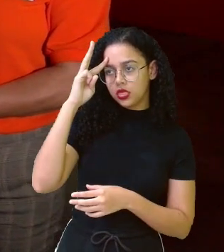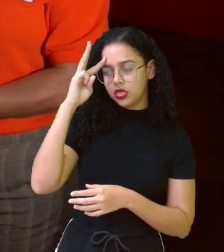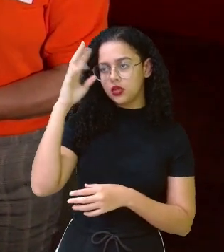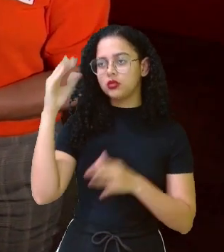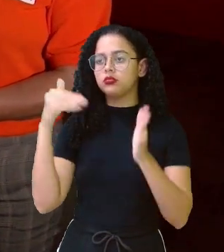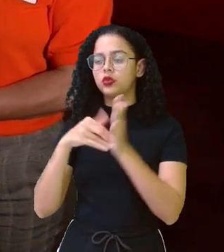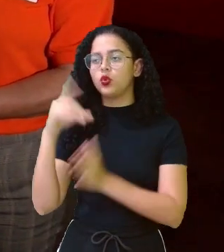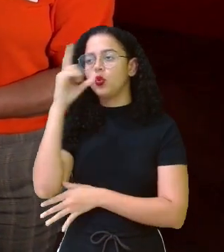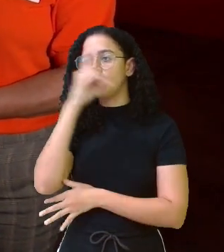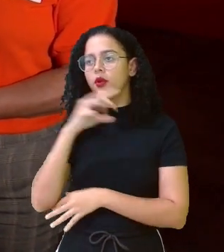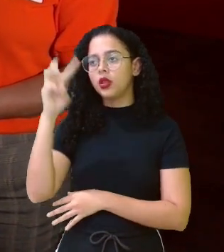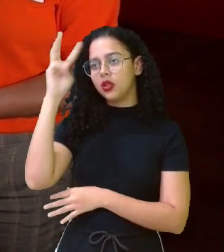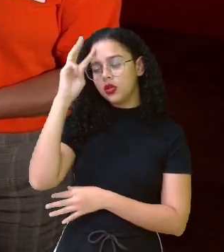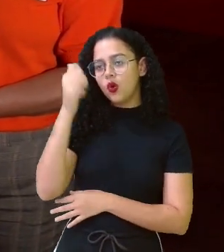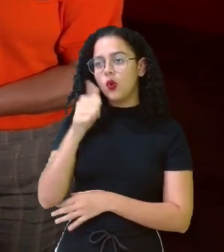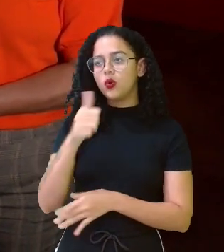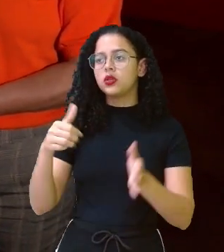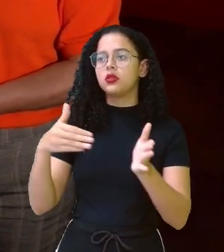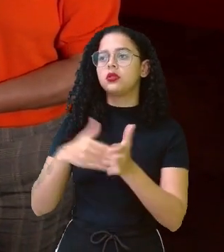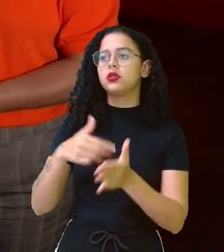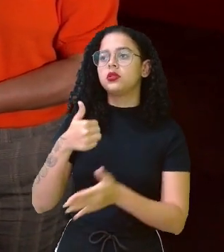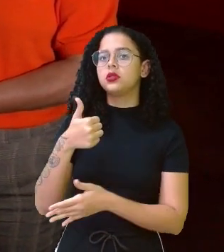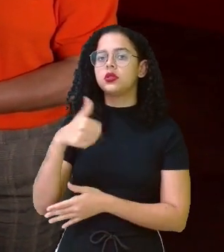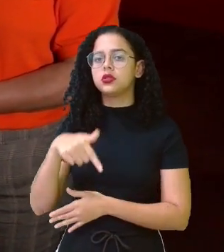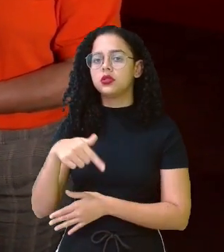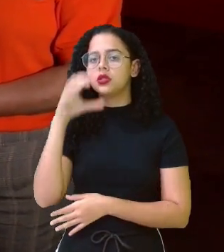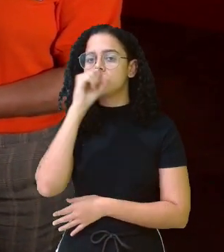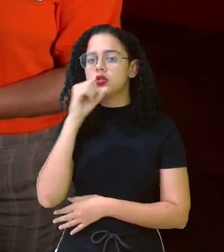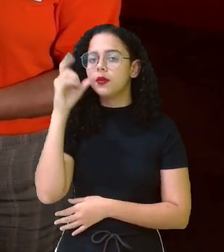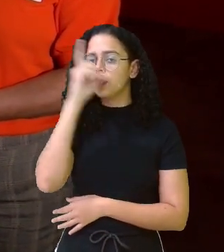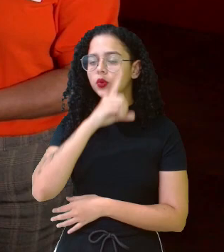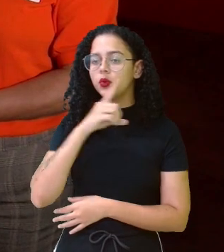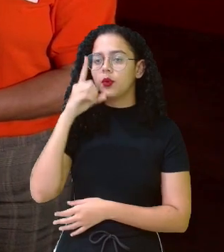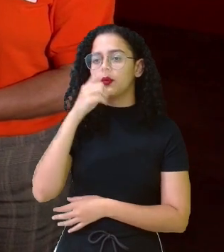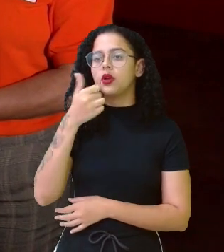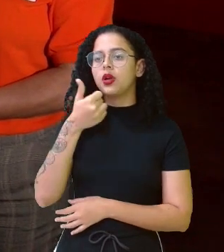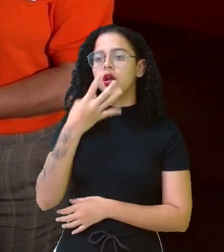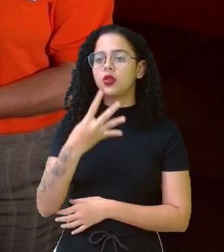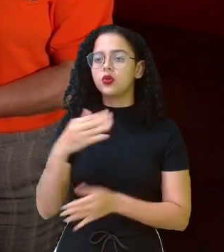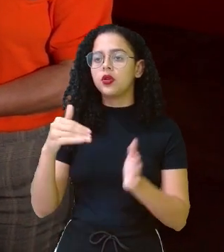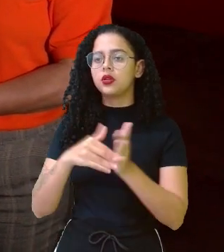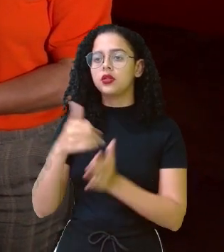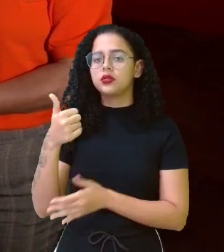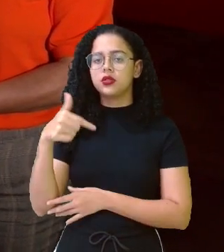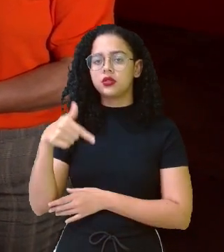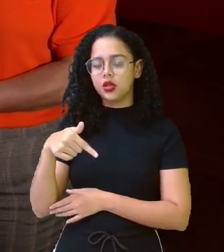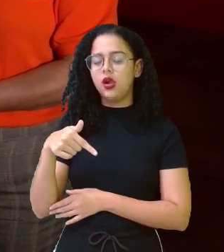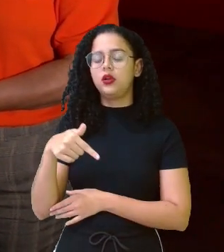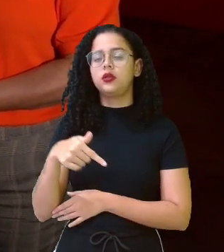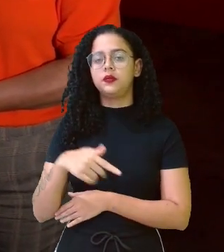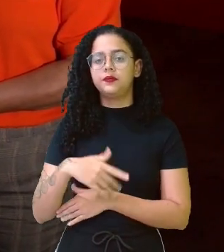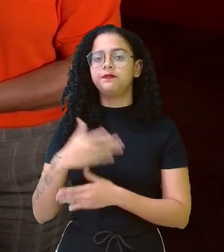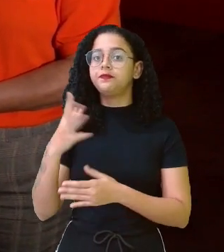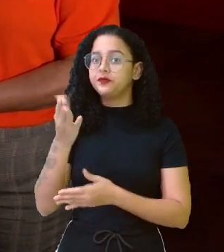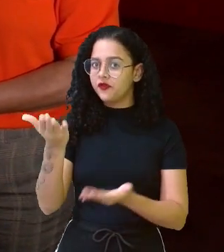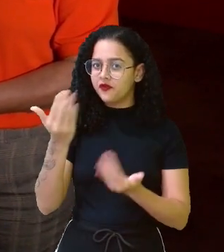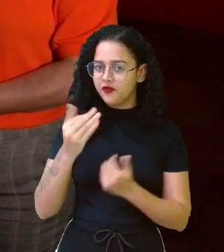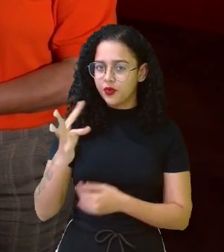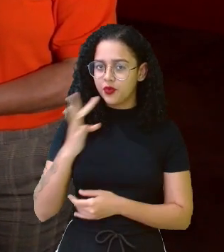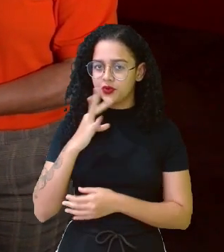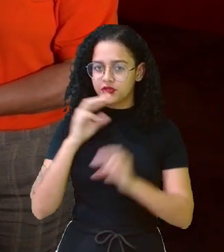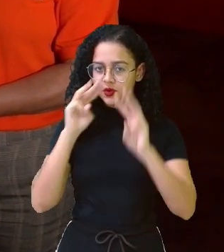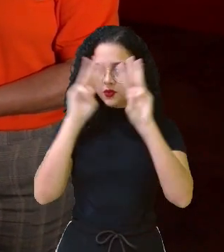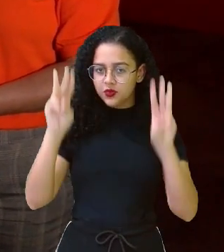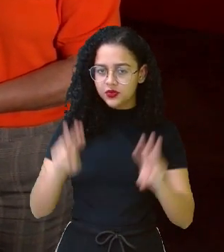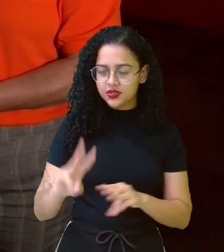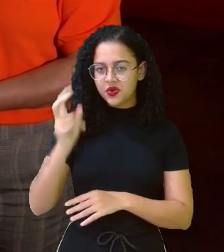terça a sexta do horário de 11 às 17 horas, sábados e domingos das 14 às 17 horas. Venham conhecer o museu, venham conhecer a